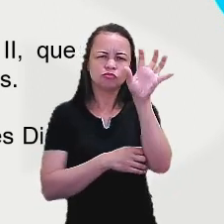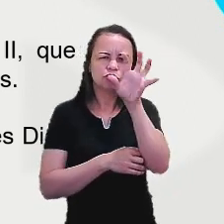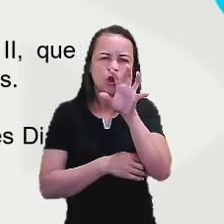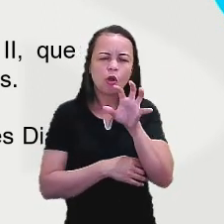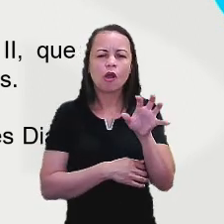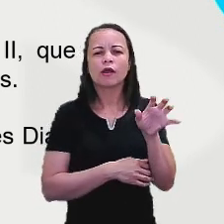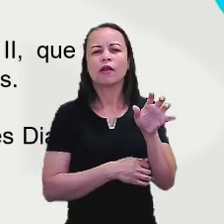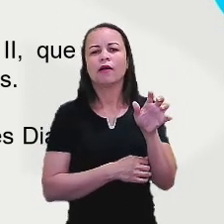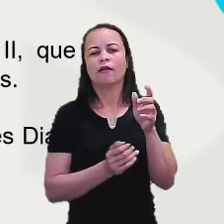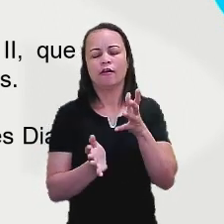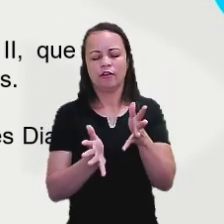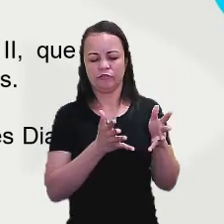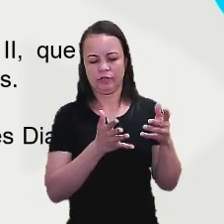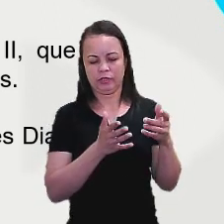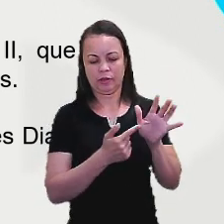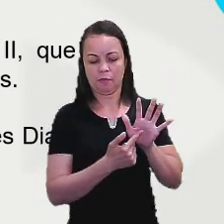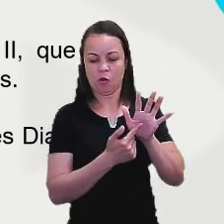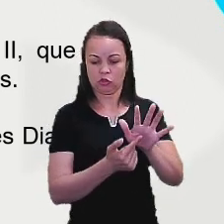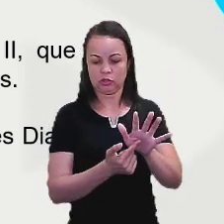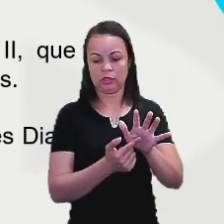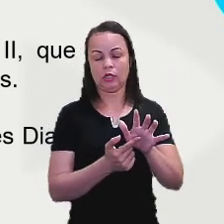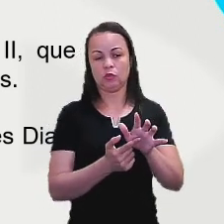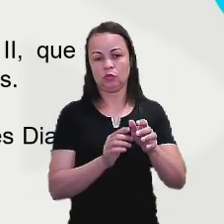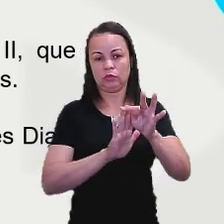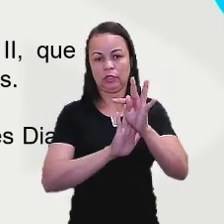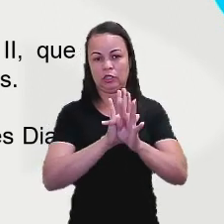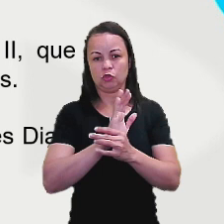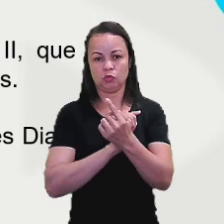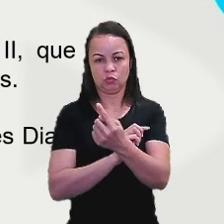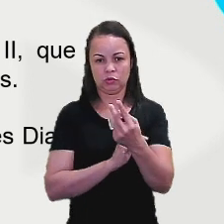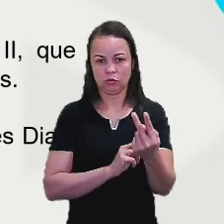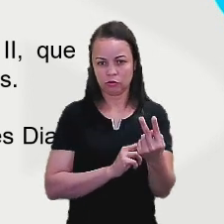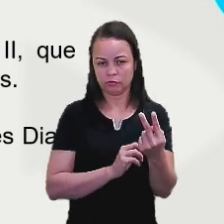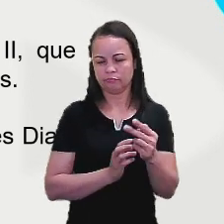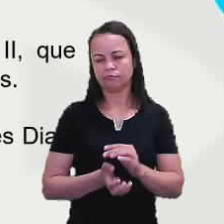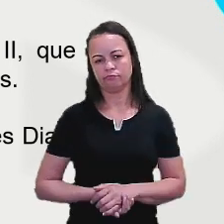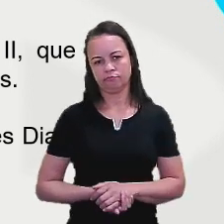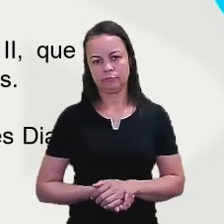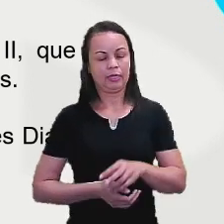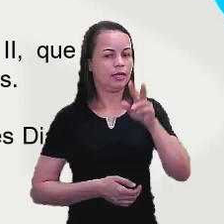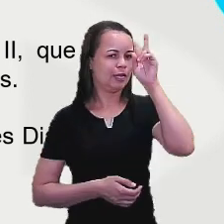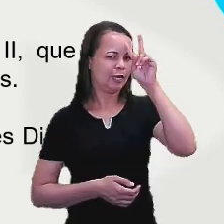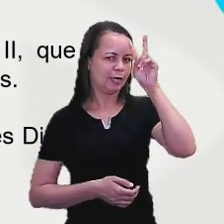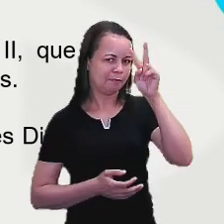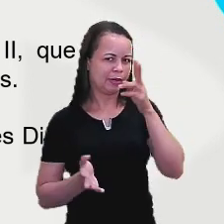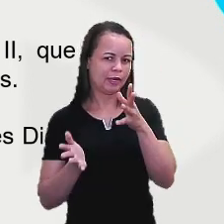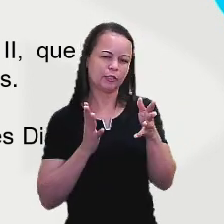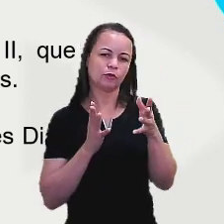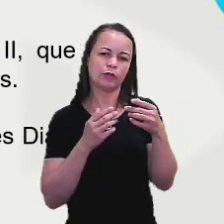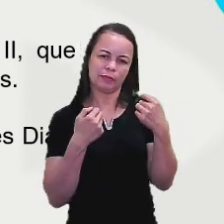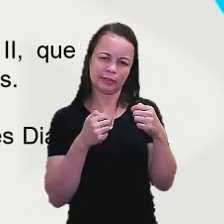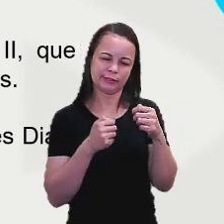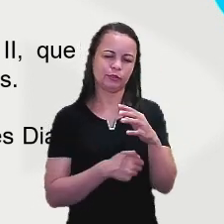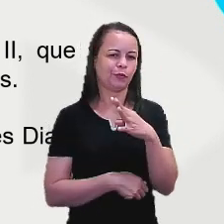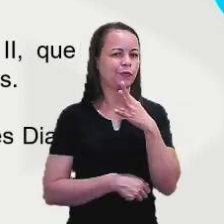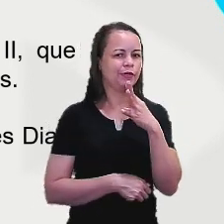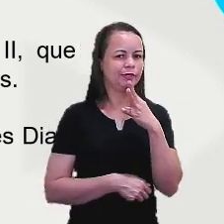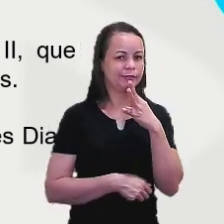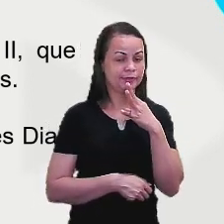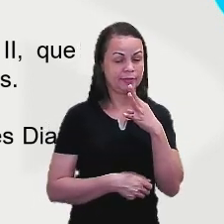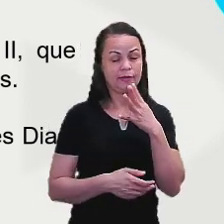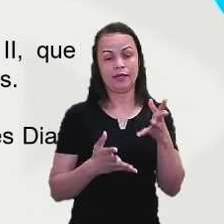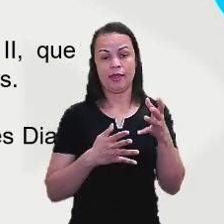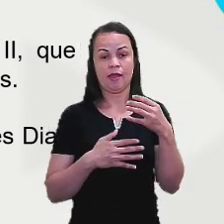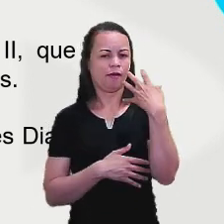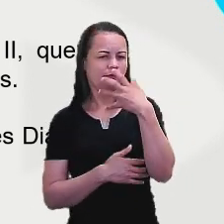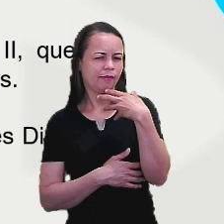reproduzido essencialmente nos textos 1 e 2. Lembrando que aí, para resolver essa questão, nós teremos que conhecer a Canção do Exílio.